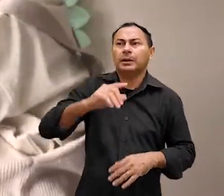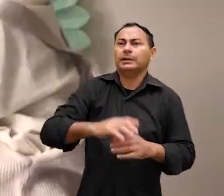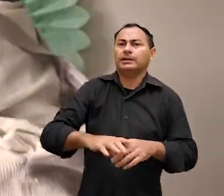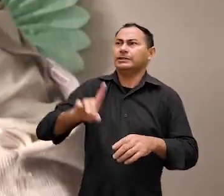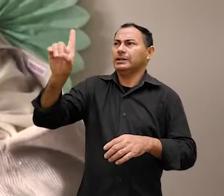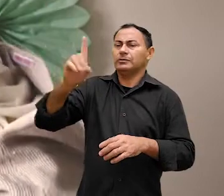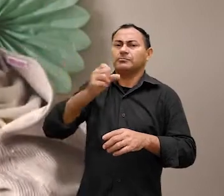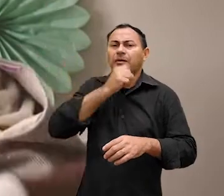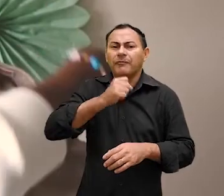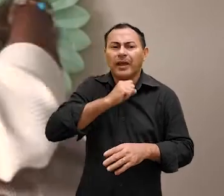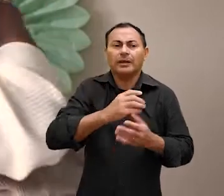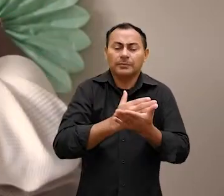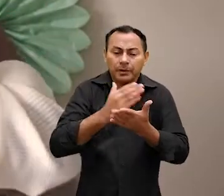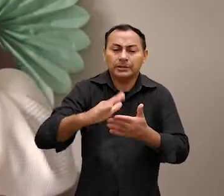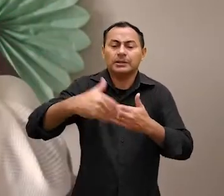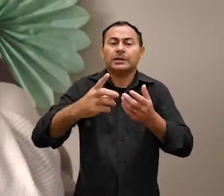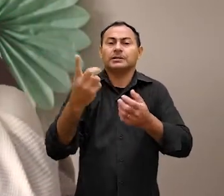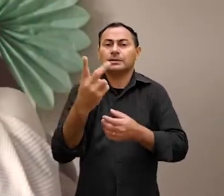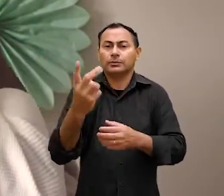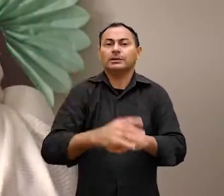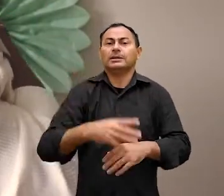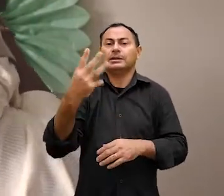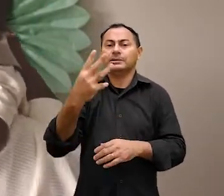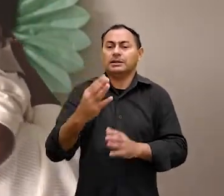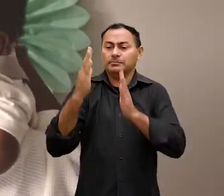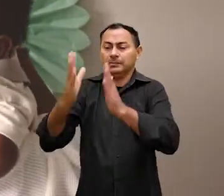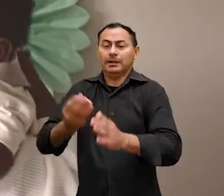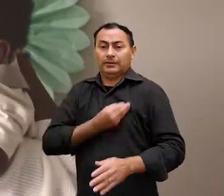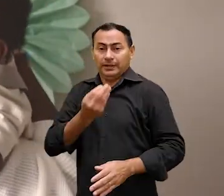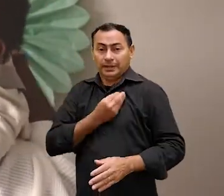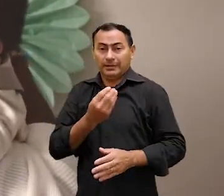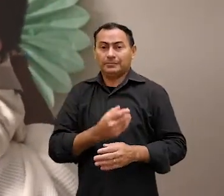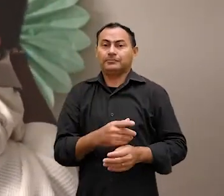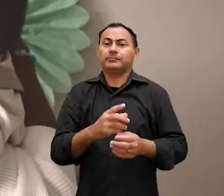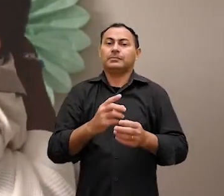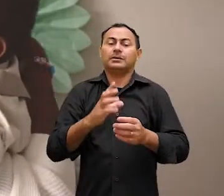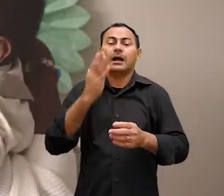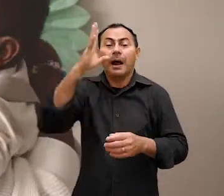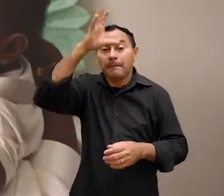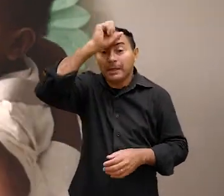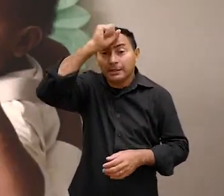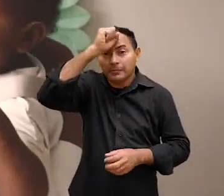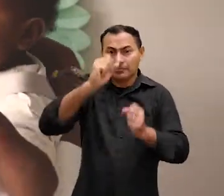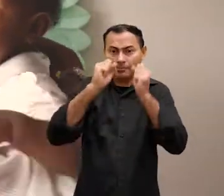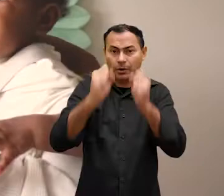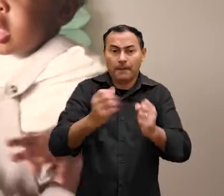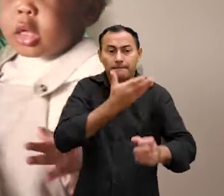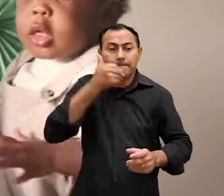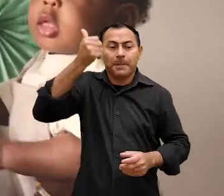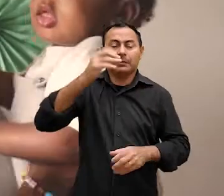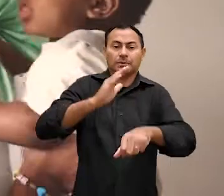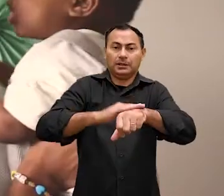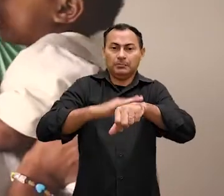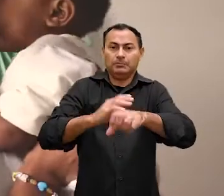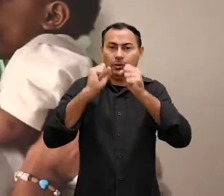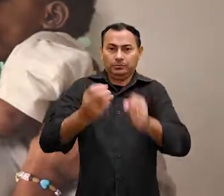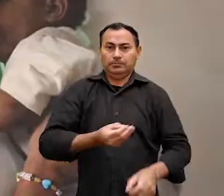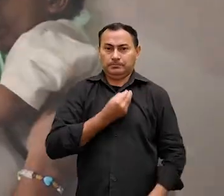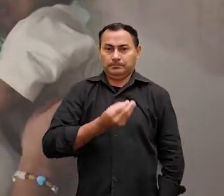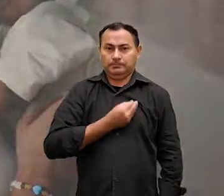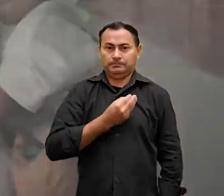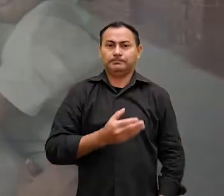mais velhos, que depois de iniciar a segunda ou terceira etapa de nossas vidas, estamos descobrindo que esse pode ser o melhor período que podemos